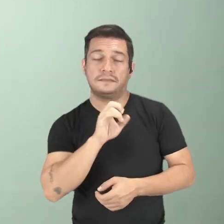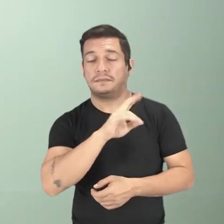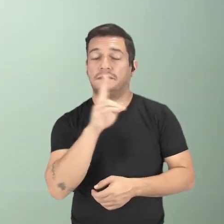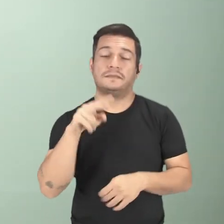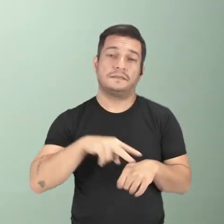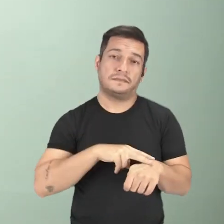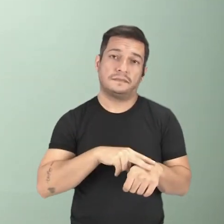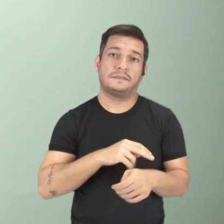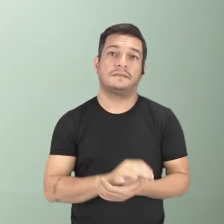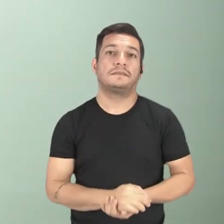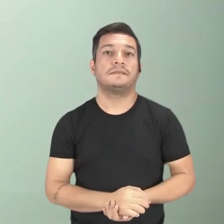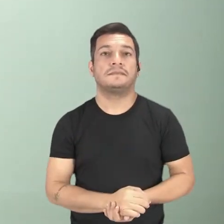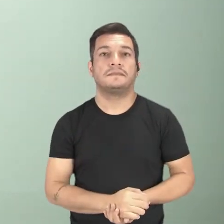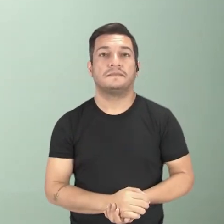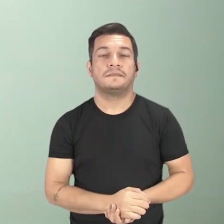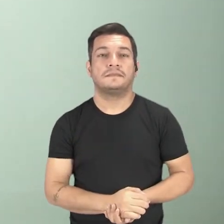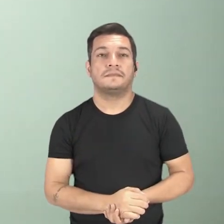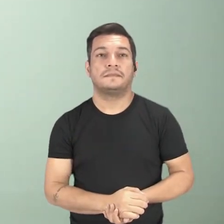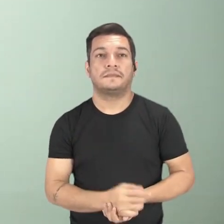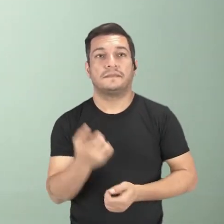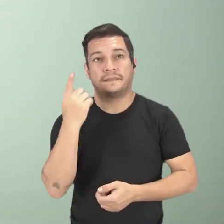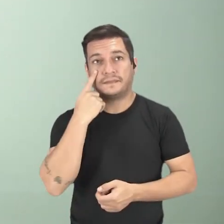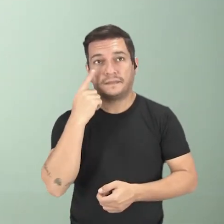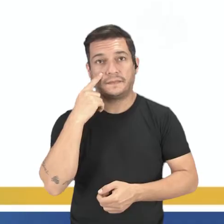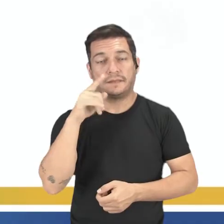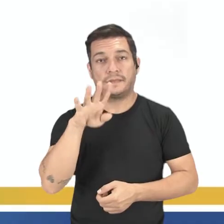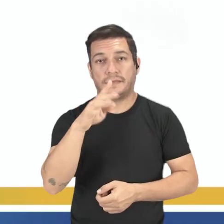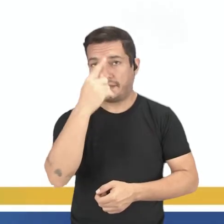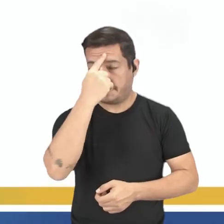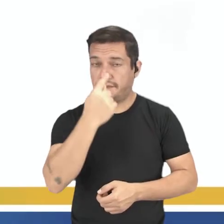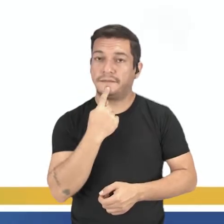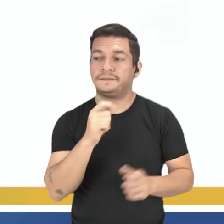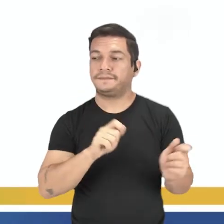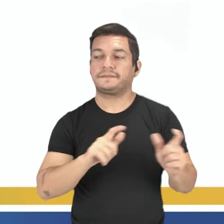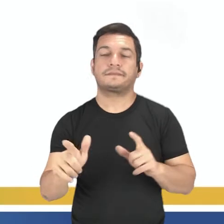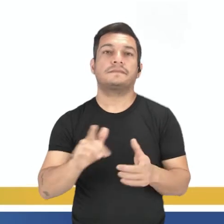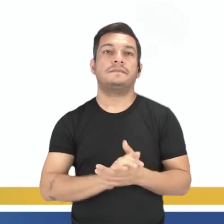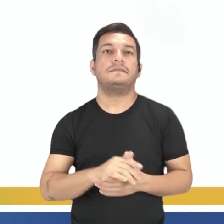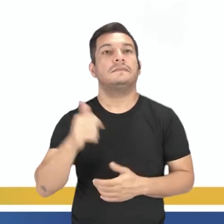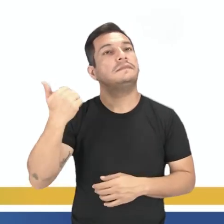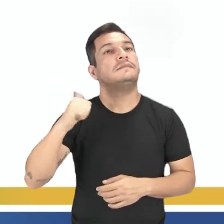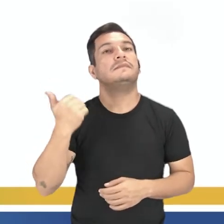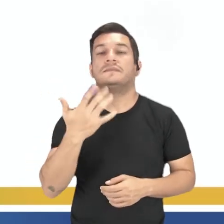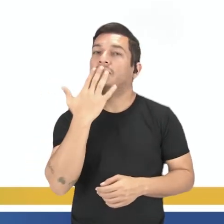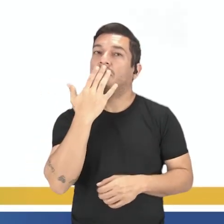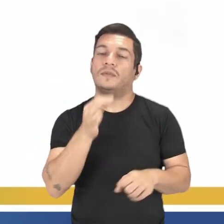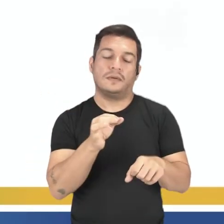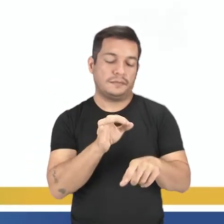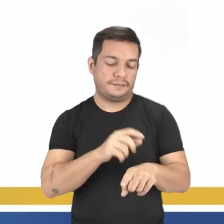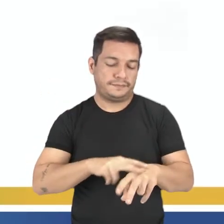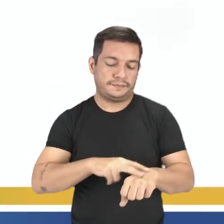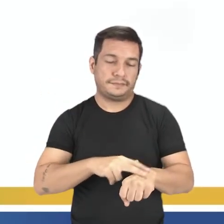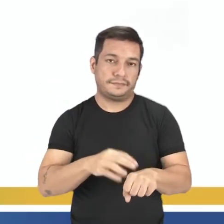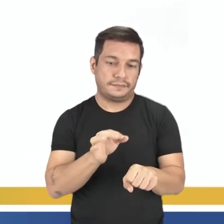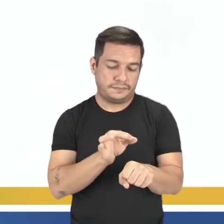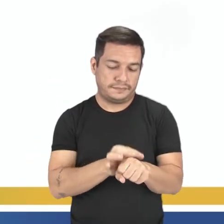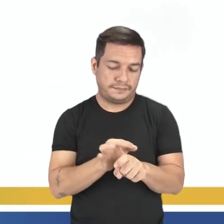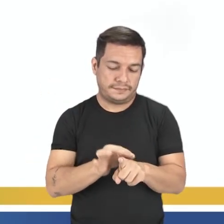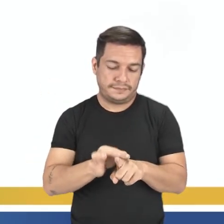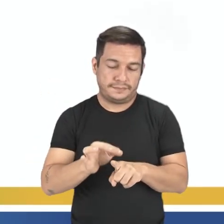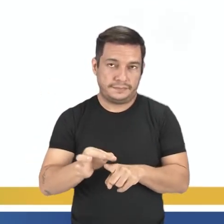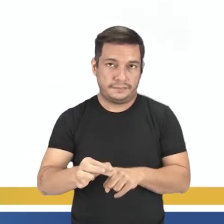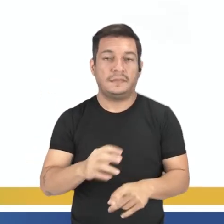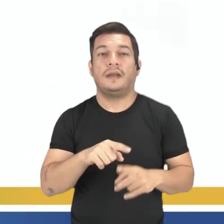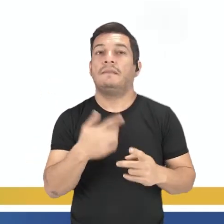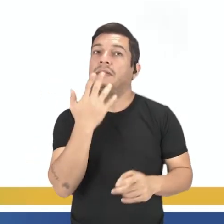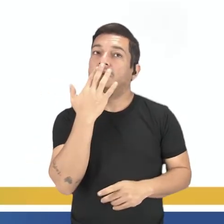tá? Então vamos ao quadro aí. Ele analisou não só a cor das ervilhas, mas a cor das flores,